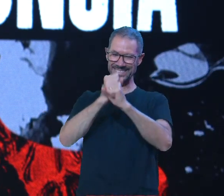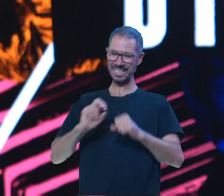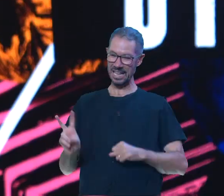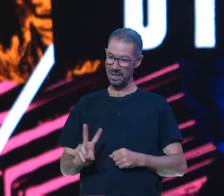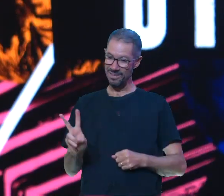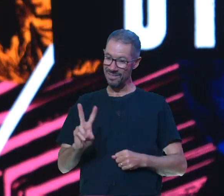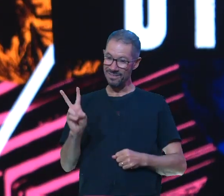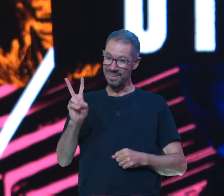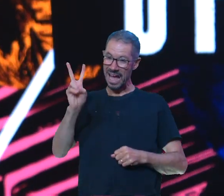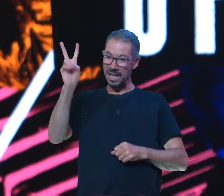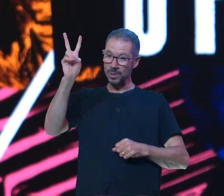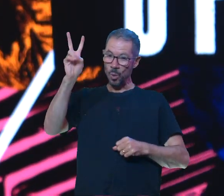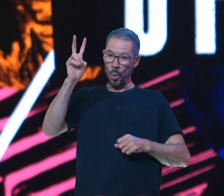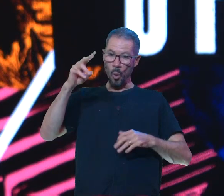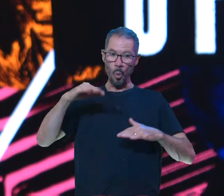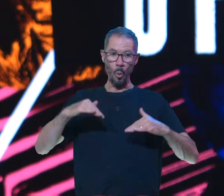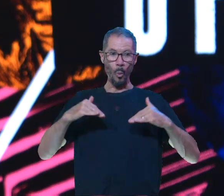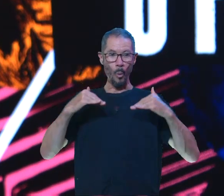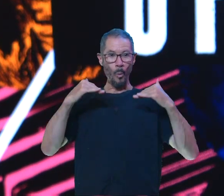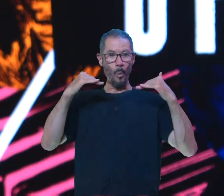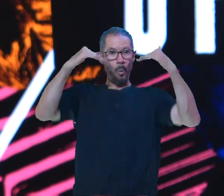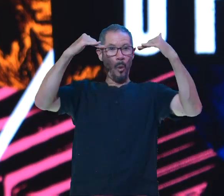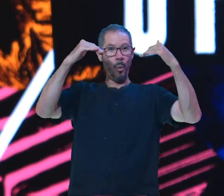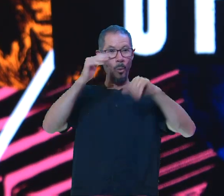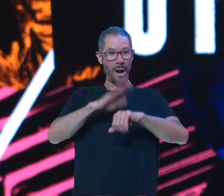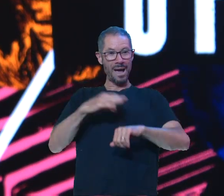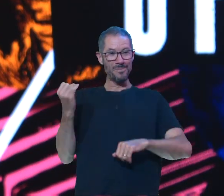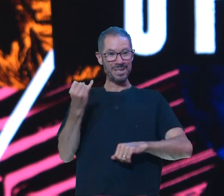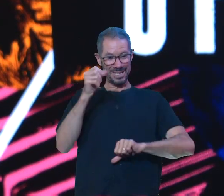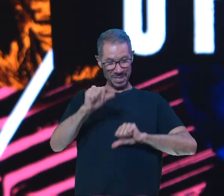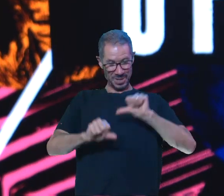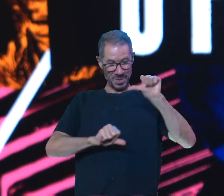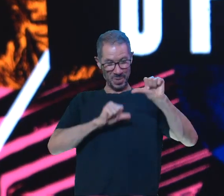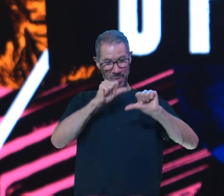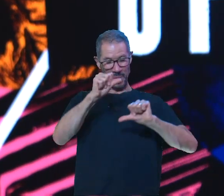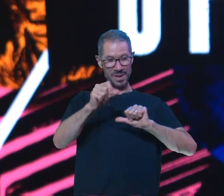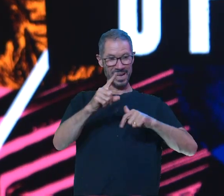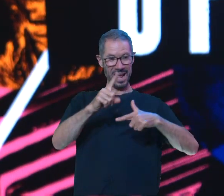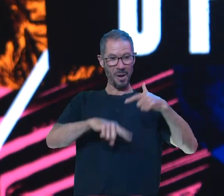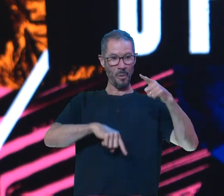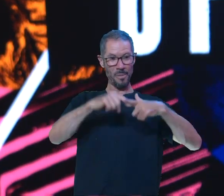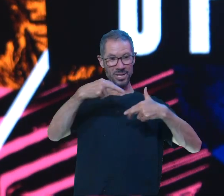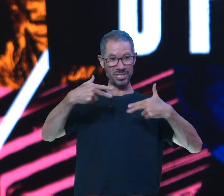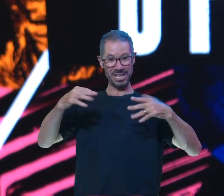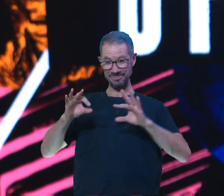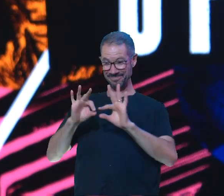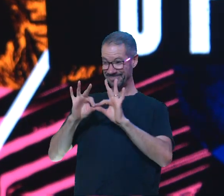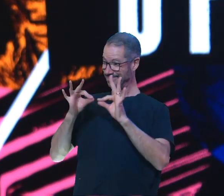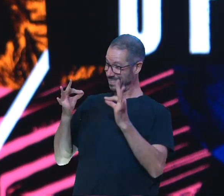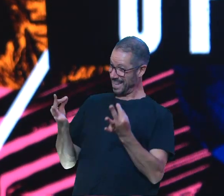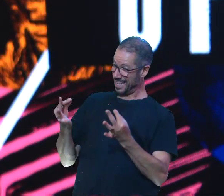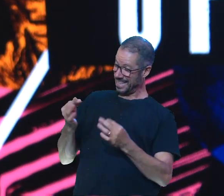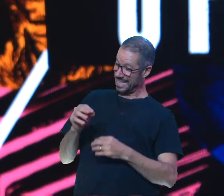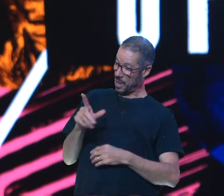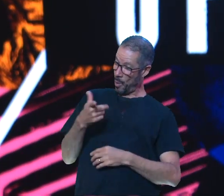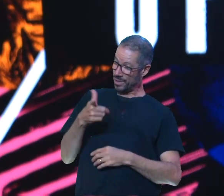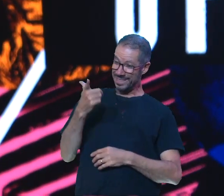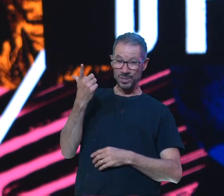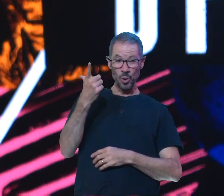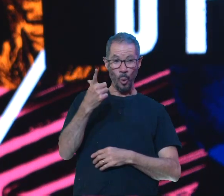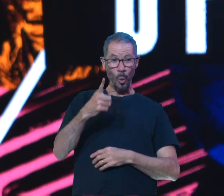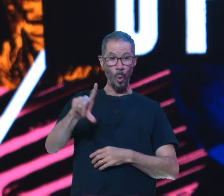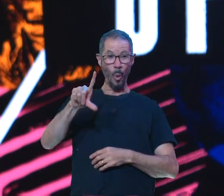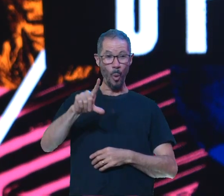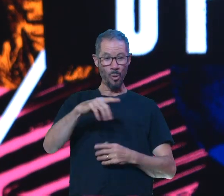valor é elevado. E se torna um objeto singular. Não existe outro